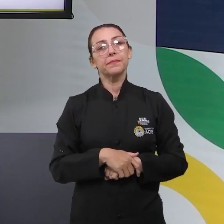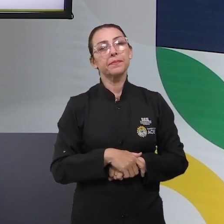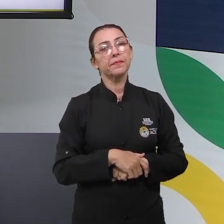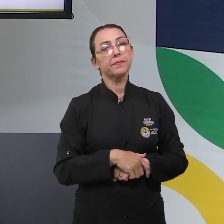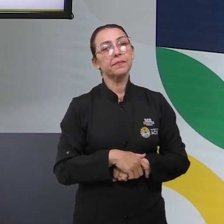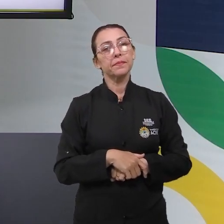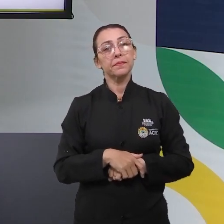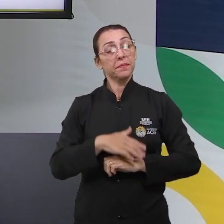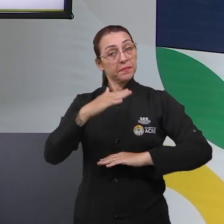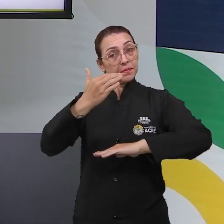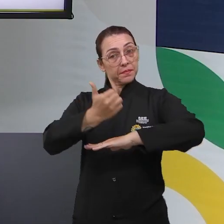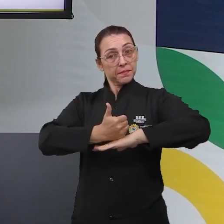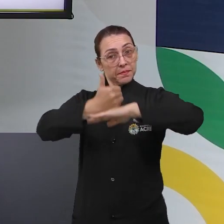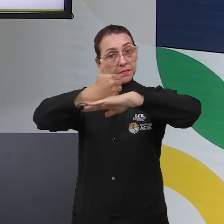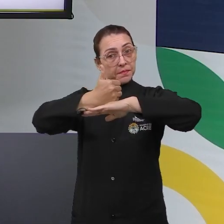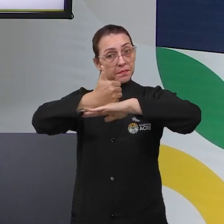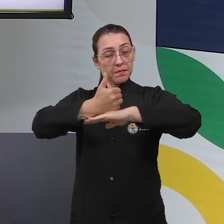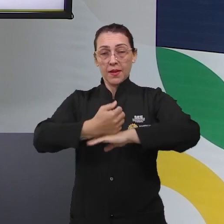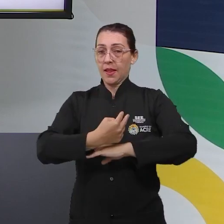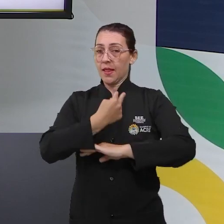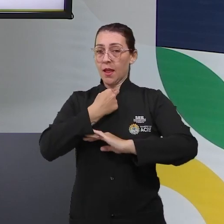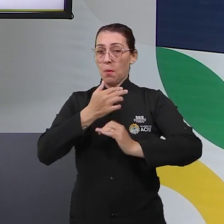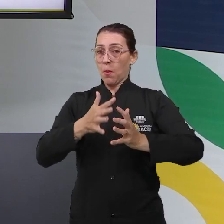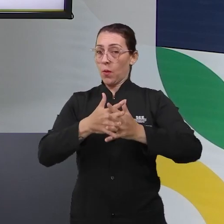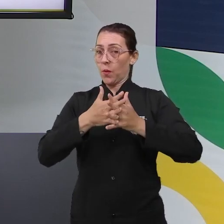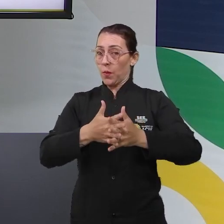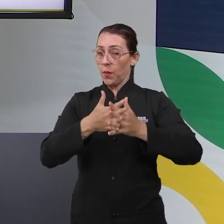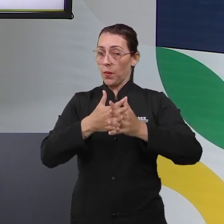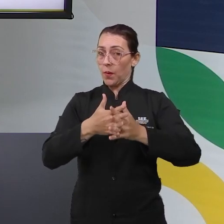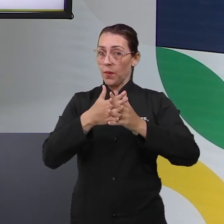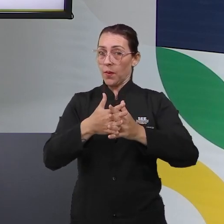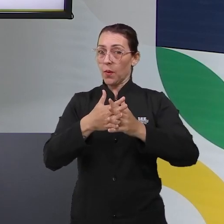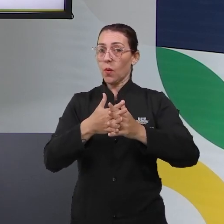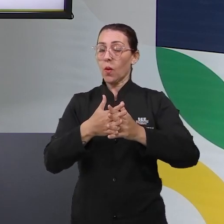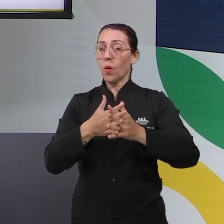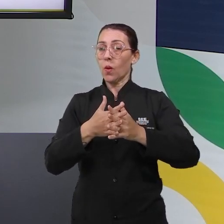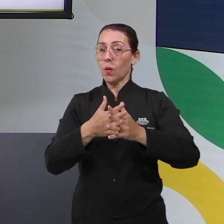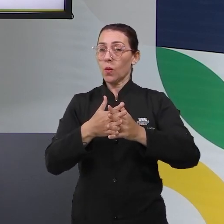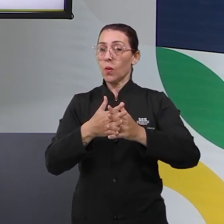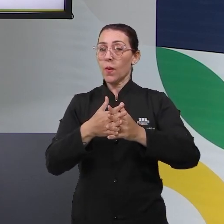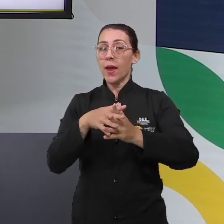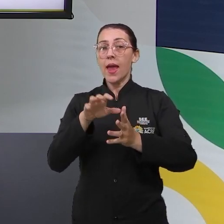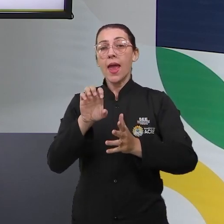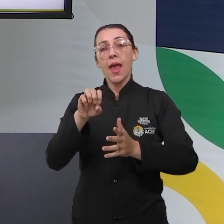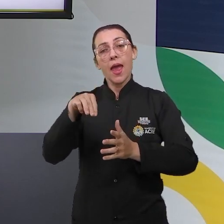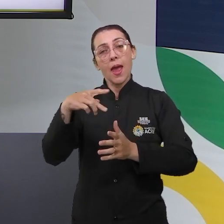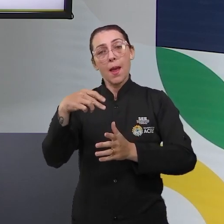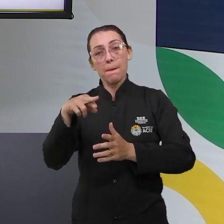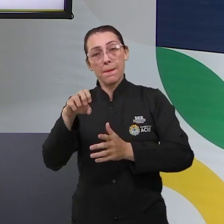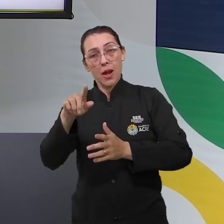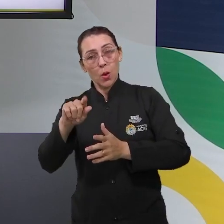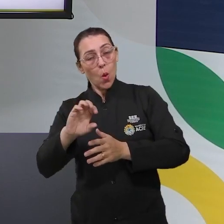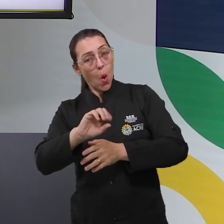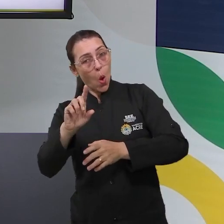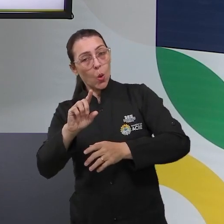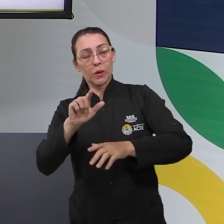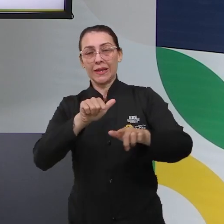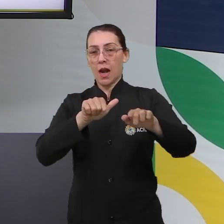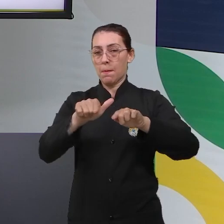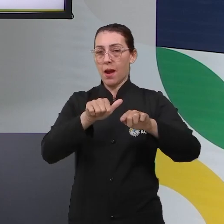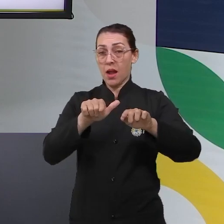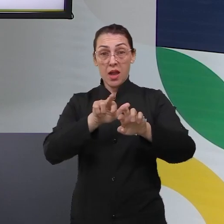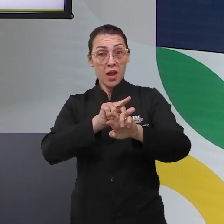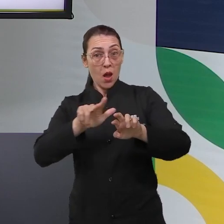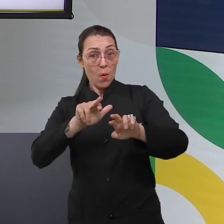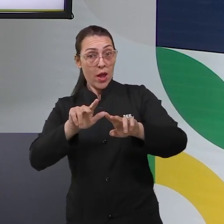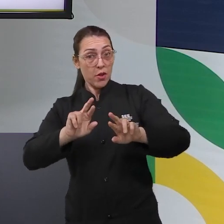a carreira, a gente não pode confundir ela com um emprego ou um trabalho. Porque essas